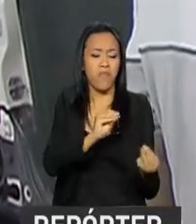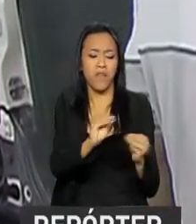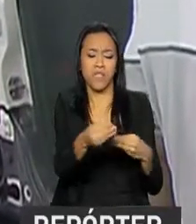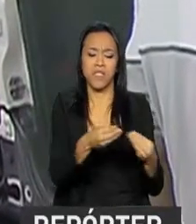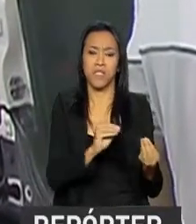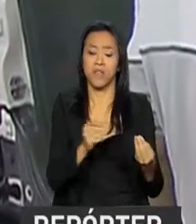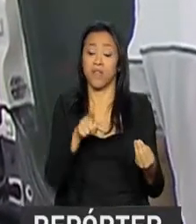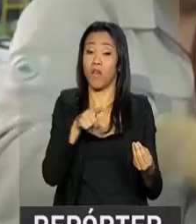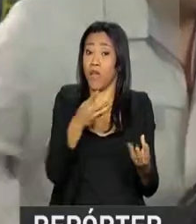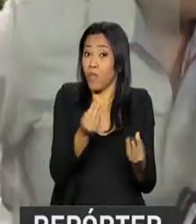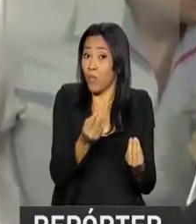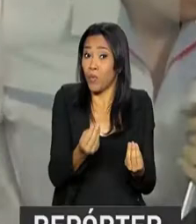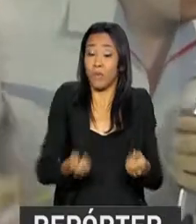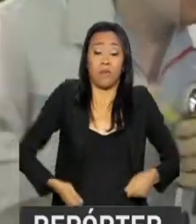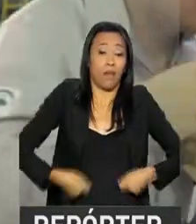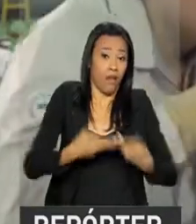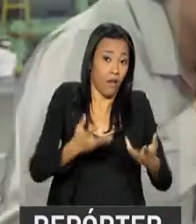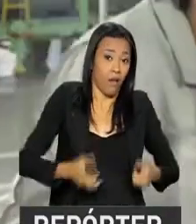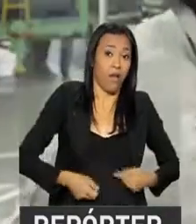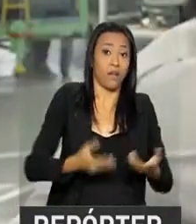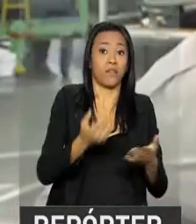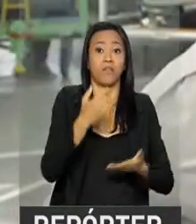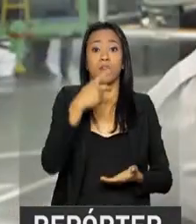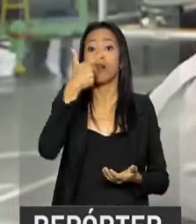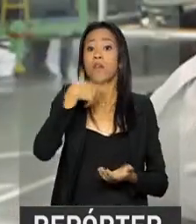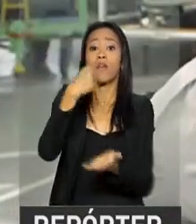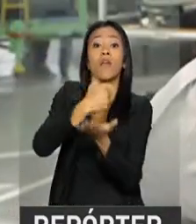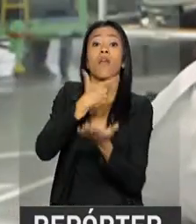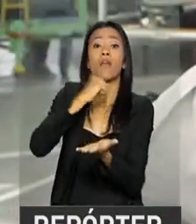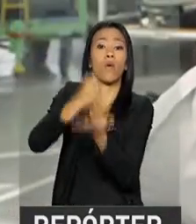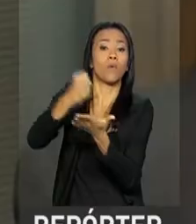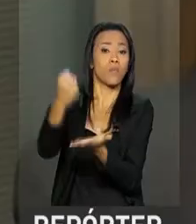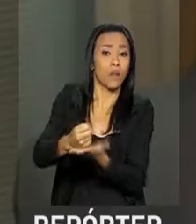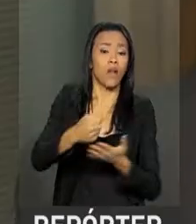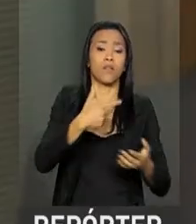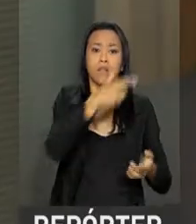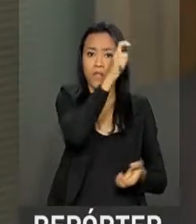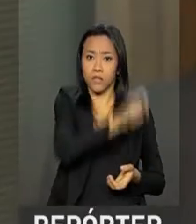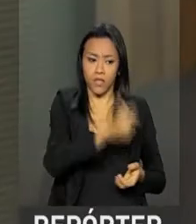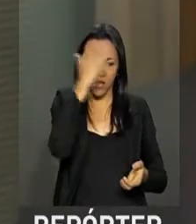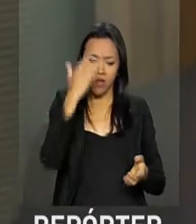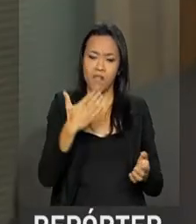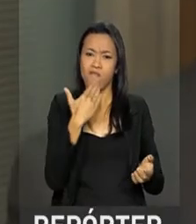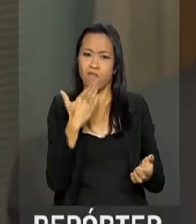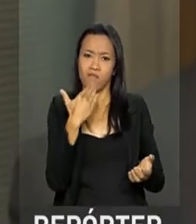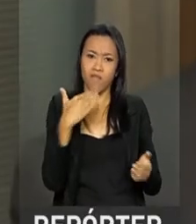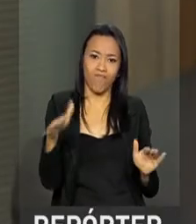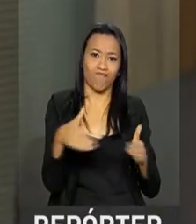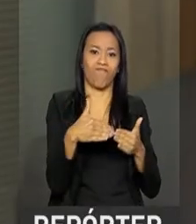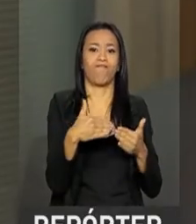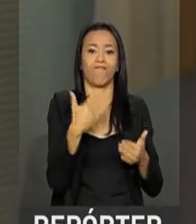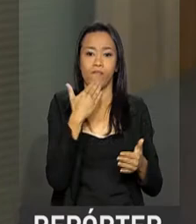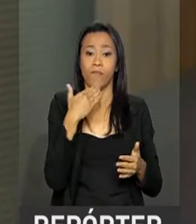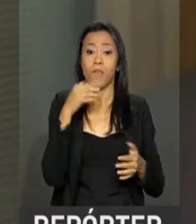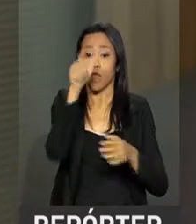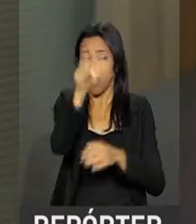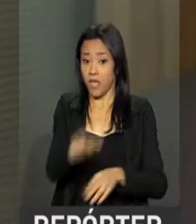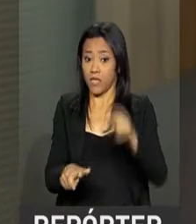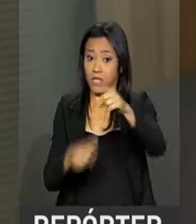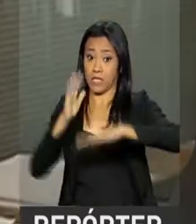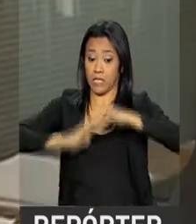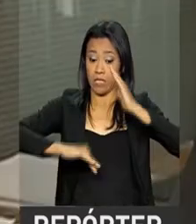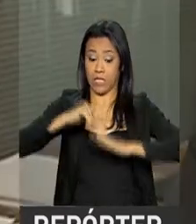custos elevados e relações entre empregados e empregadores ineficientes. O advogado Marcos Untura, especialista em direito do